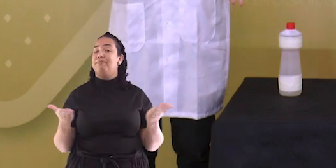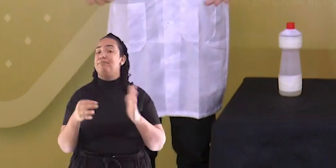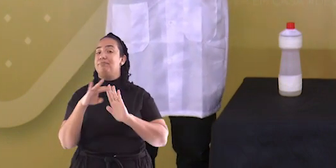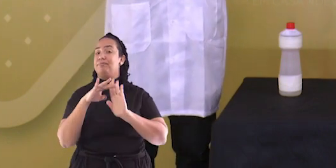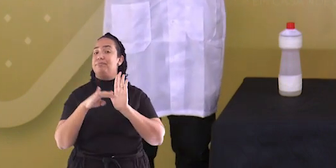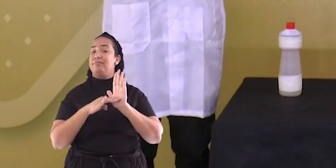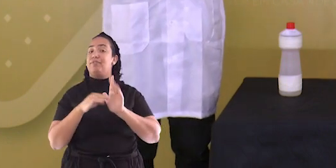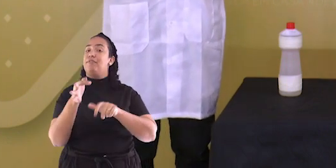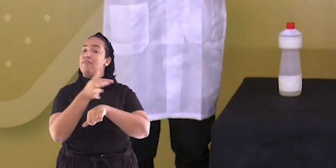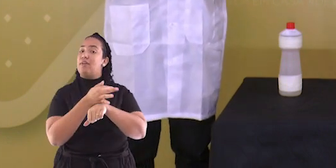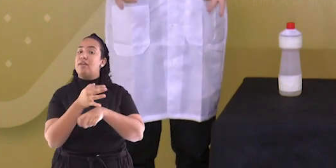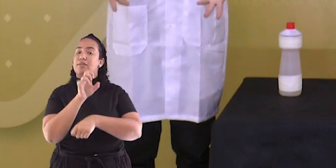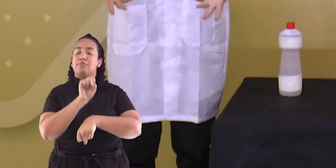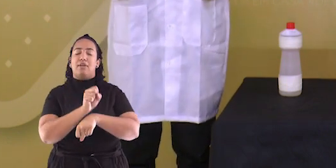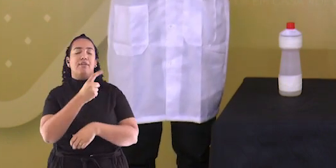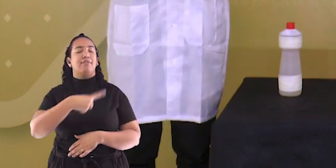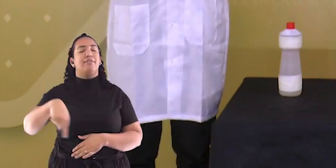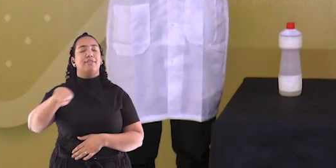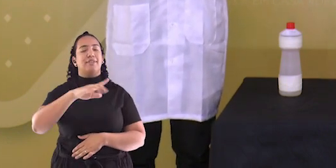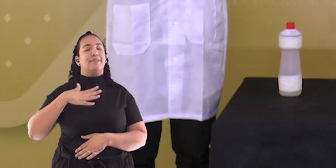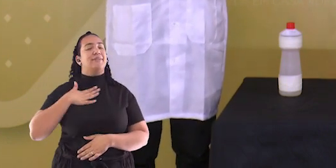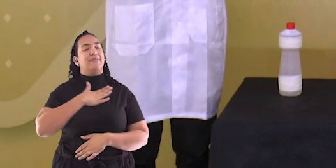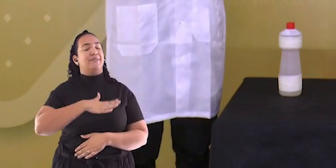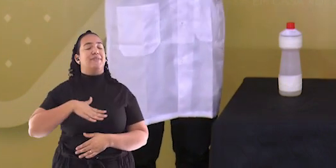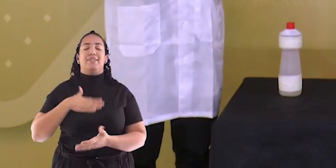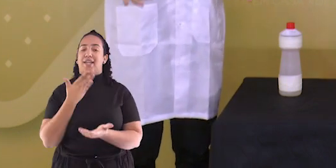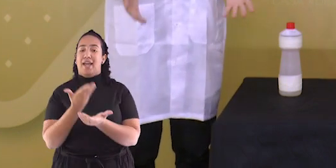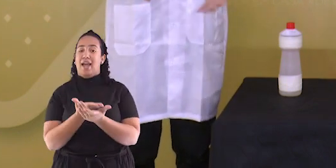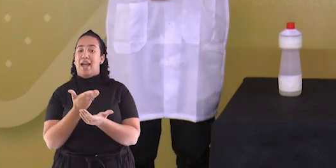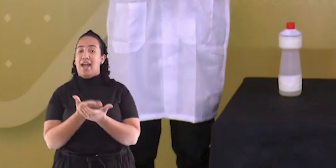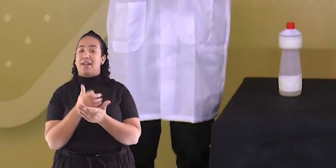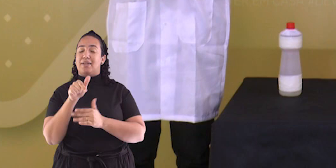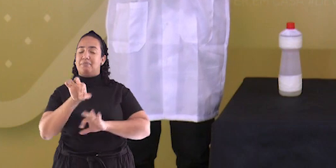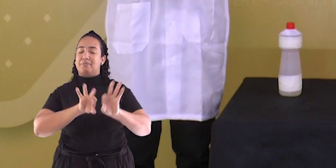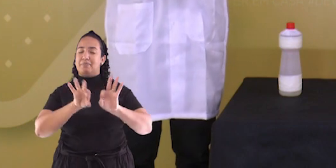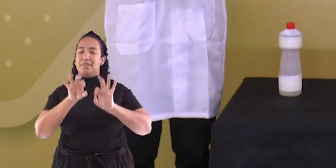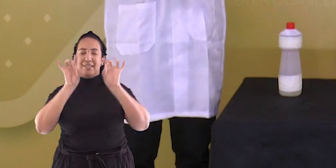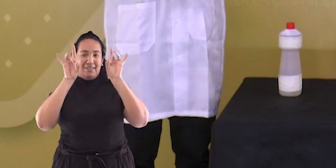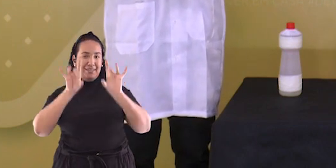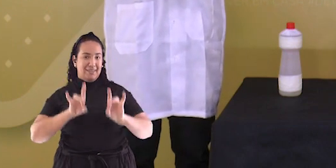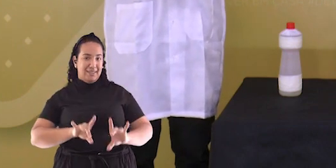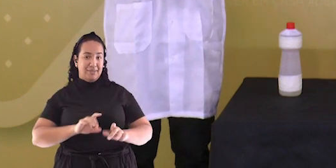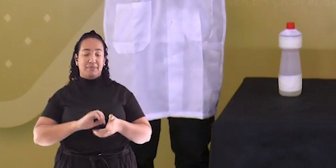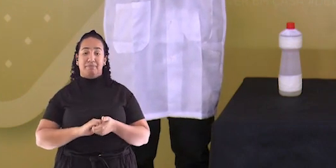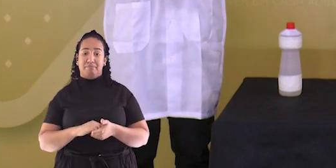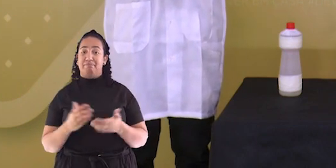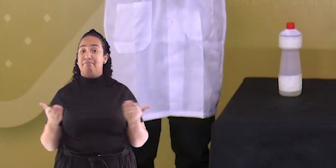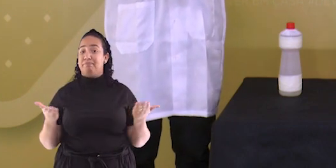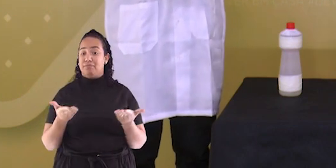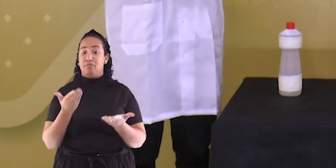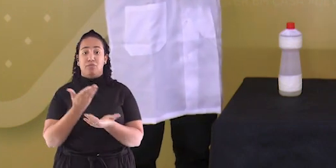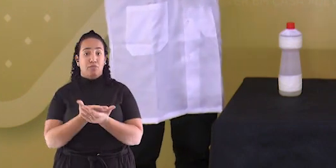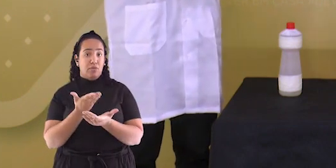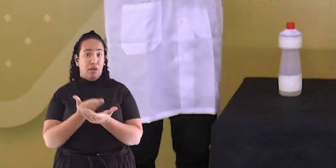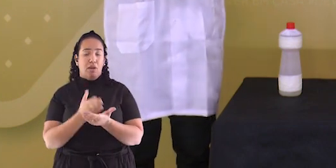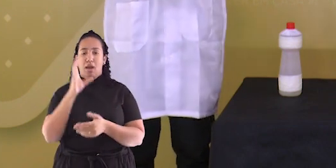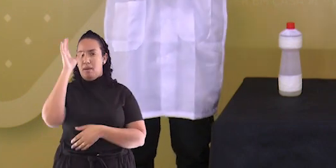de férias. Esperamos que estejam curtindo porque são aulas feitas com muito carinho para vocês. Vamos continuar aprendendo da melhor forma